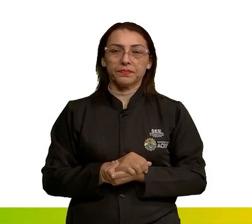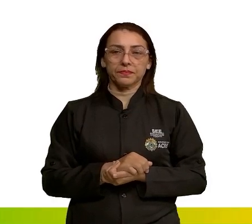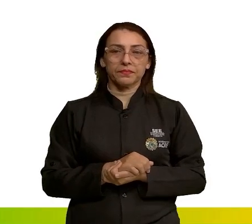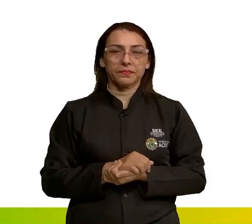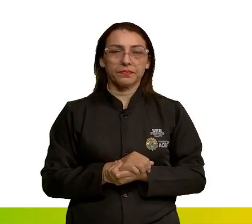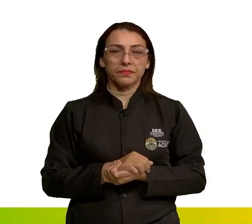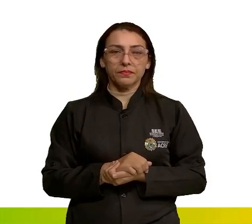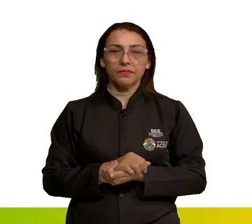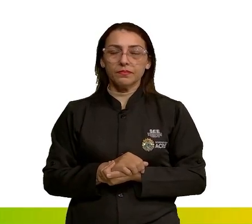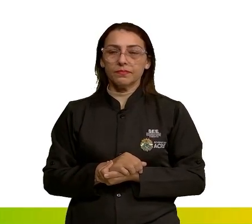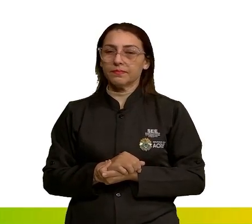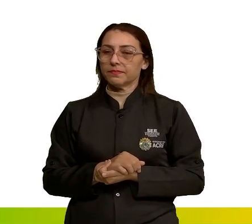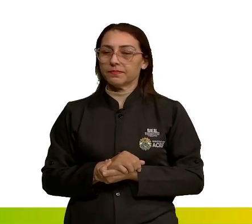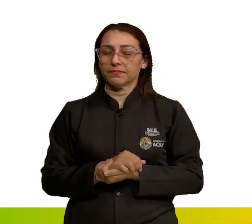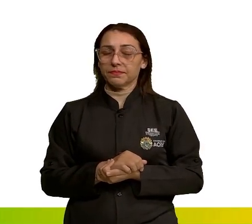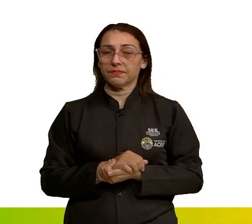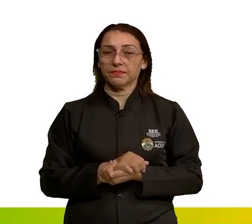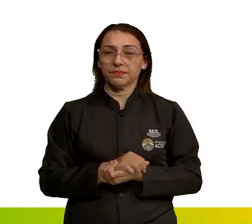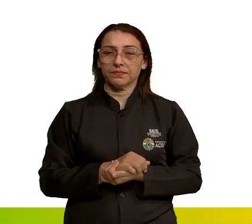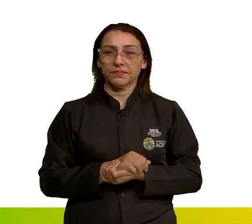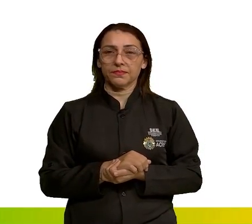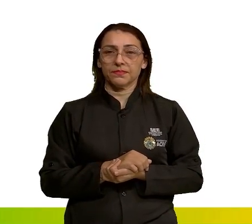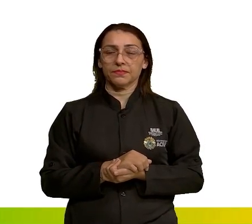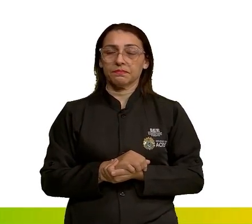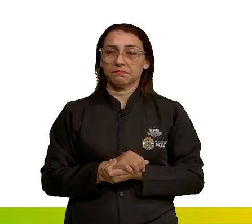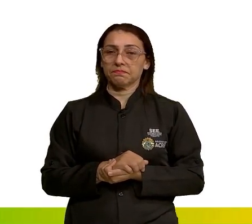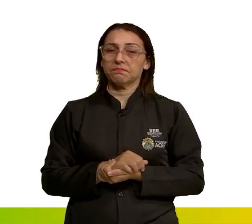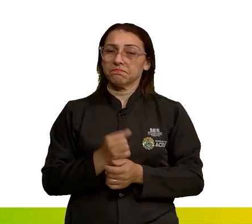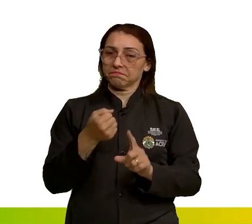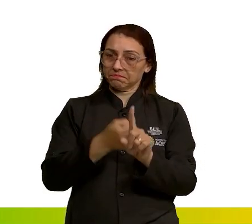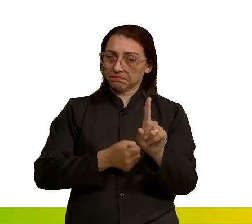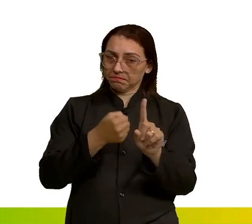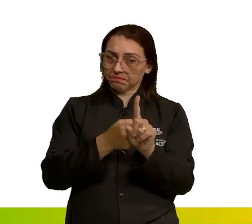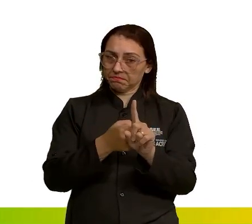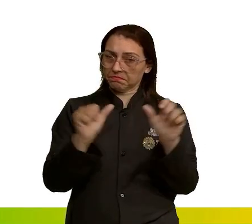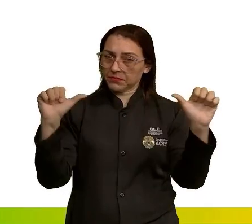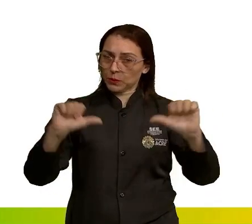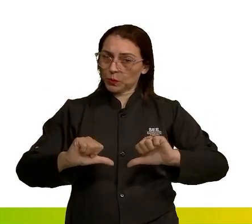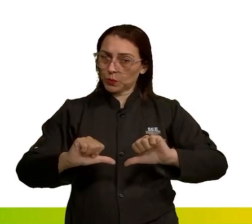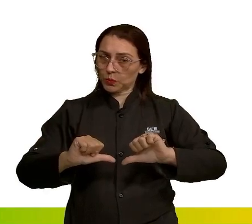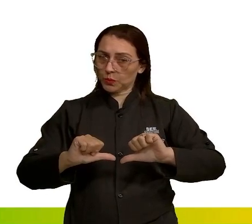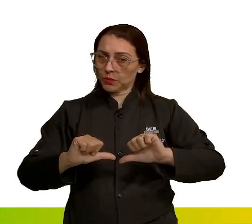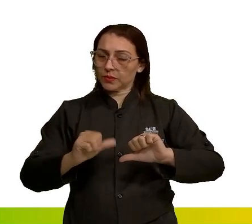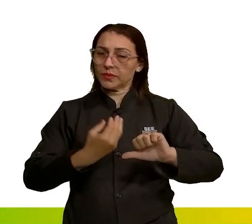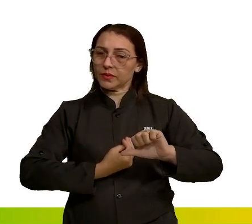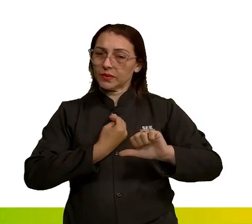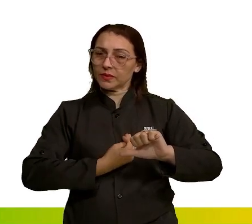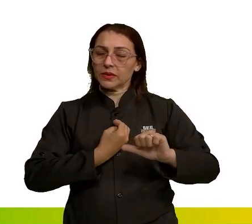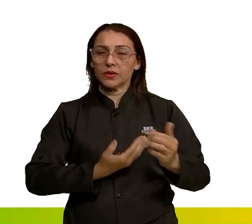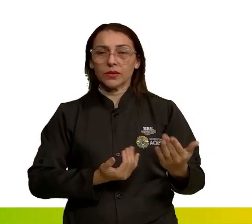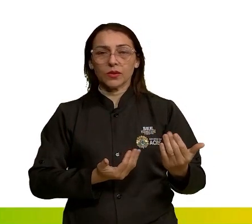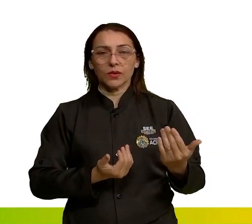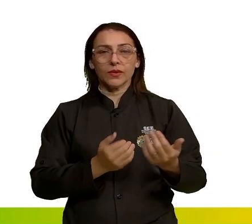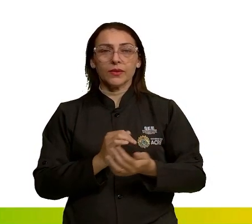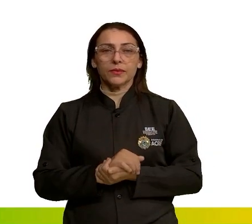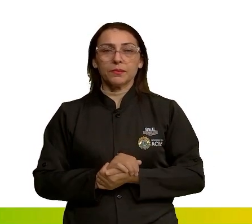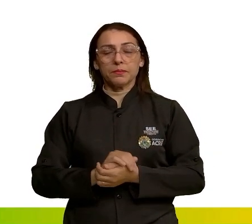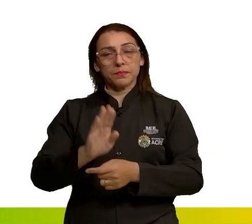conhecimento. Então, será que isso causa um impacto negativo na vida do jovem?